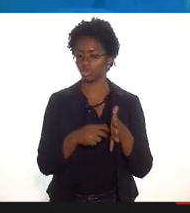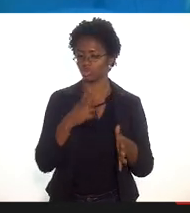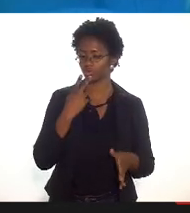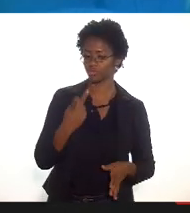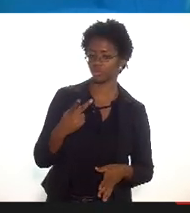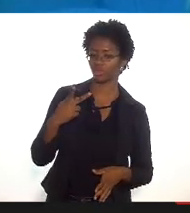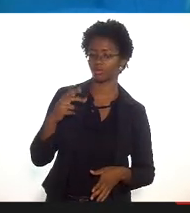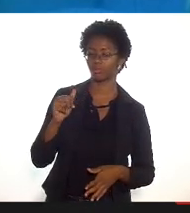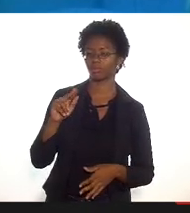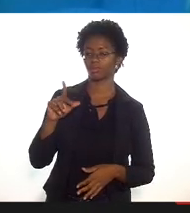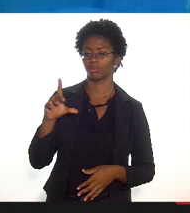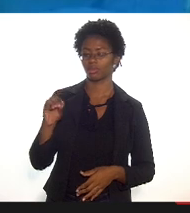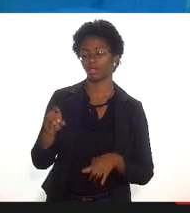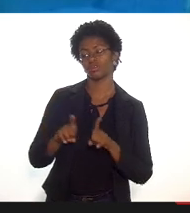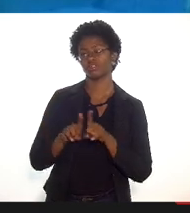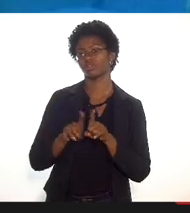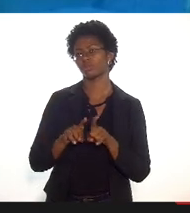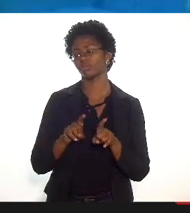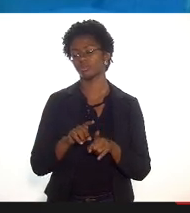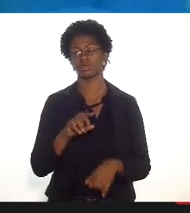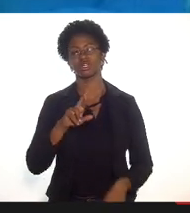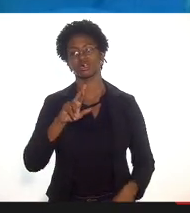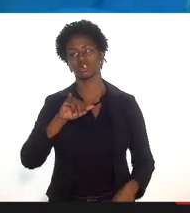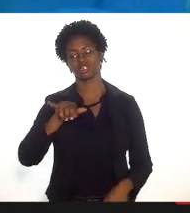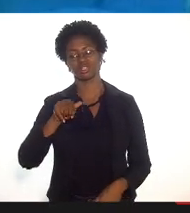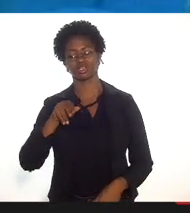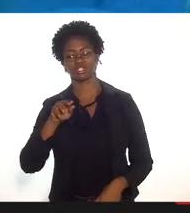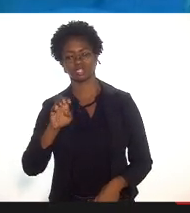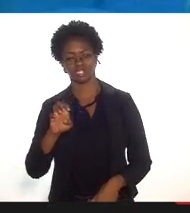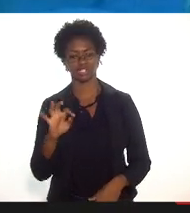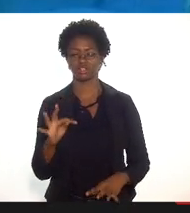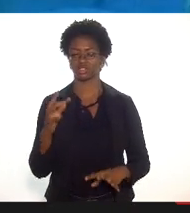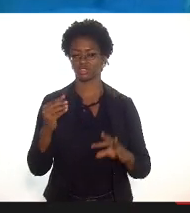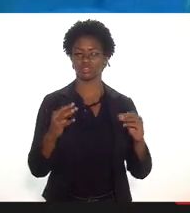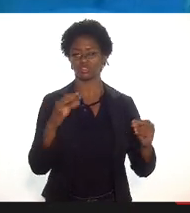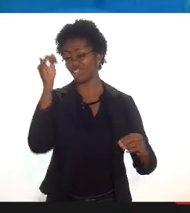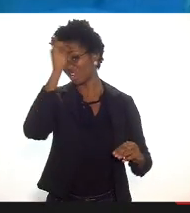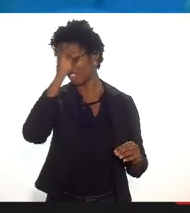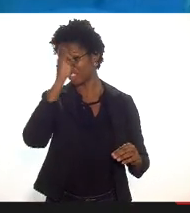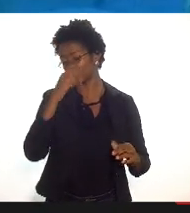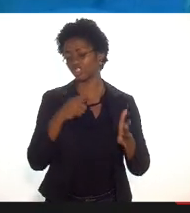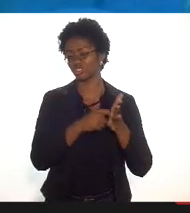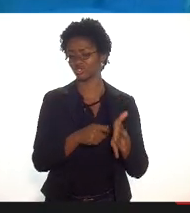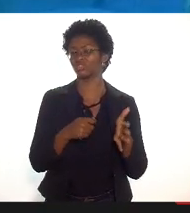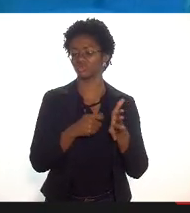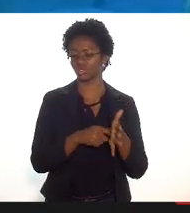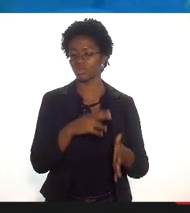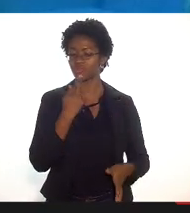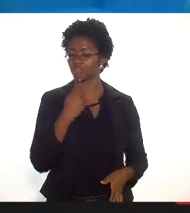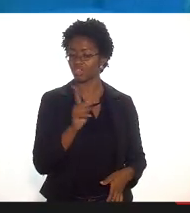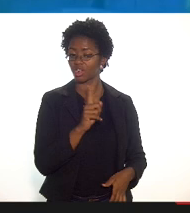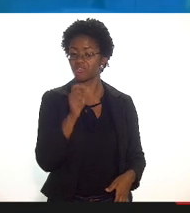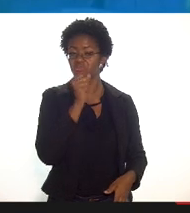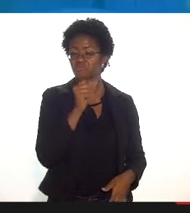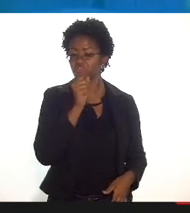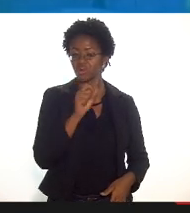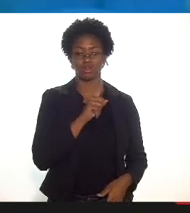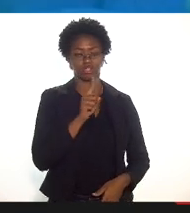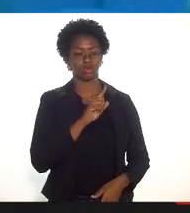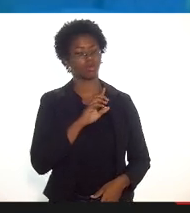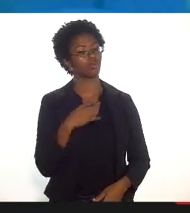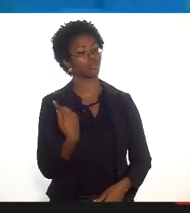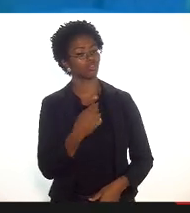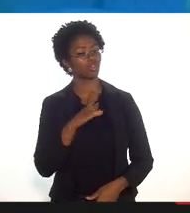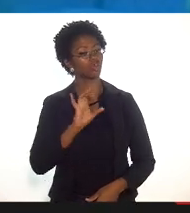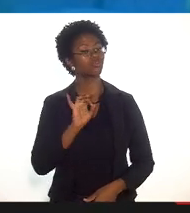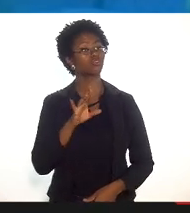Paulo Ramos, nem a Jandira, nem a Rejane, que são antigas nessa luta, não quero chamar ninguém de velho aqui. Né? Nós estamos há mais tempo assistindo